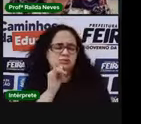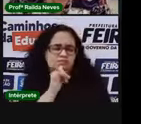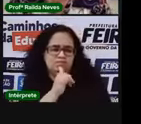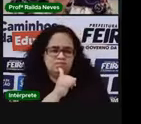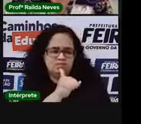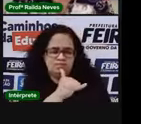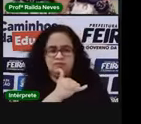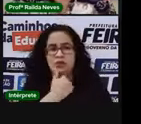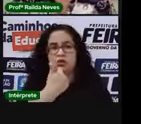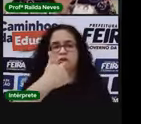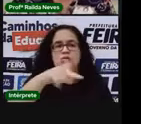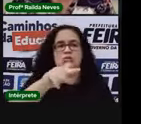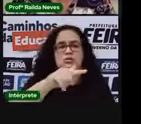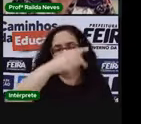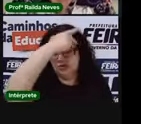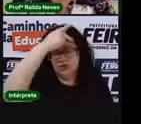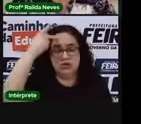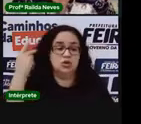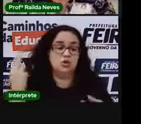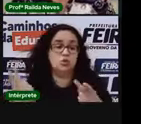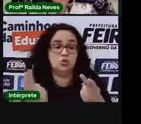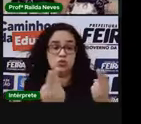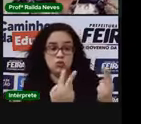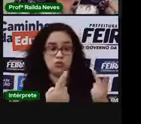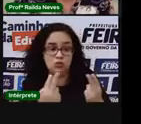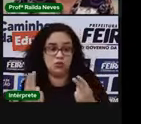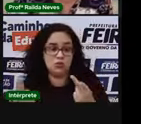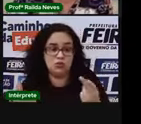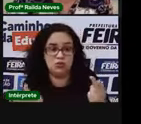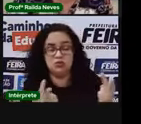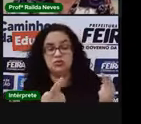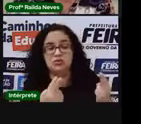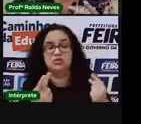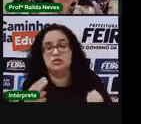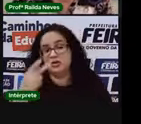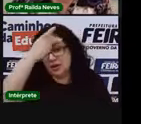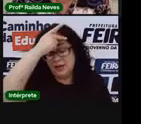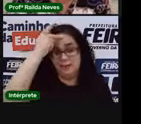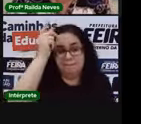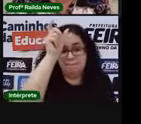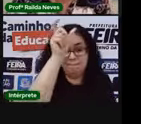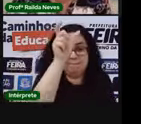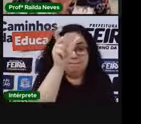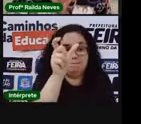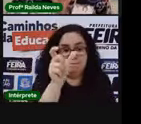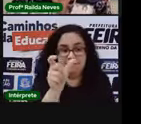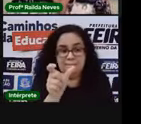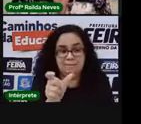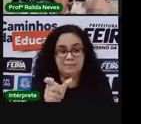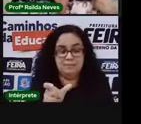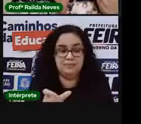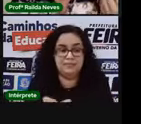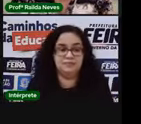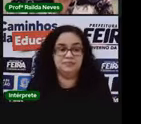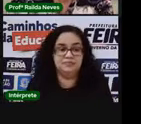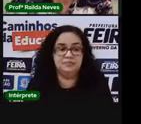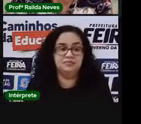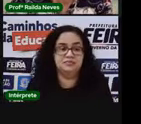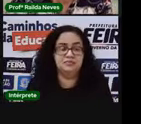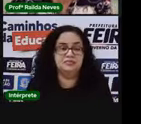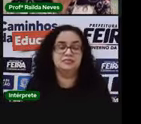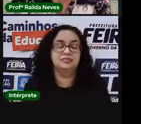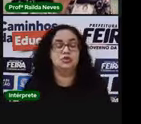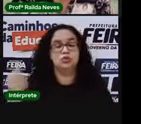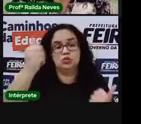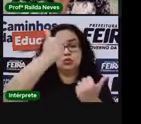vários outros que são iguais, que são amigos, que é ser humano. A gente chama isso de alteridade. Se colocar